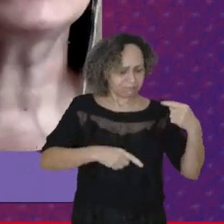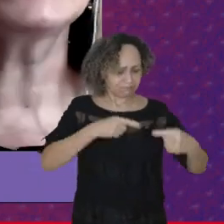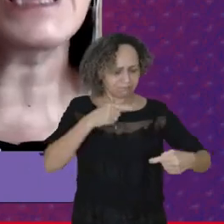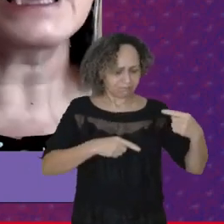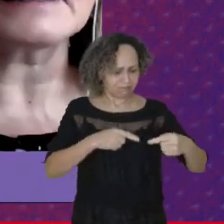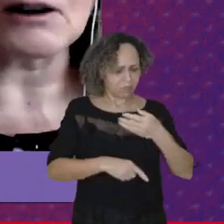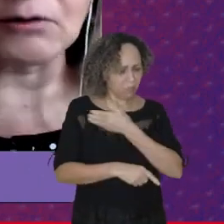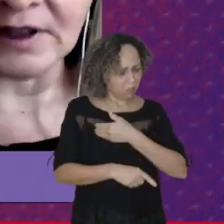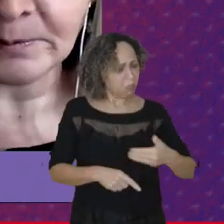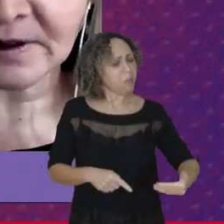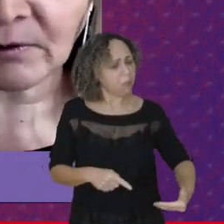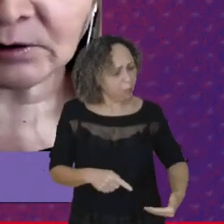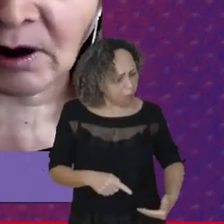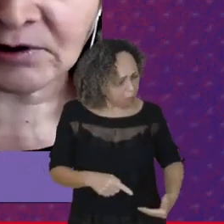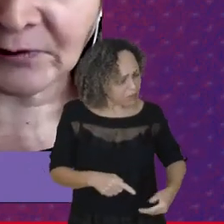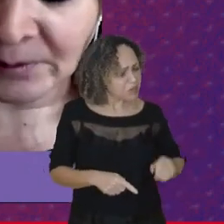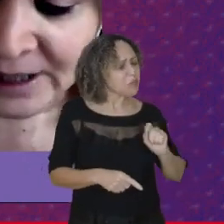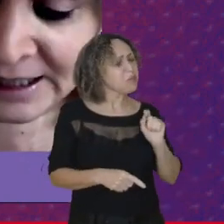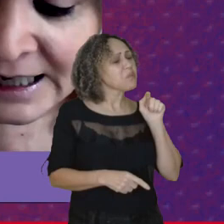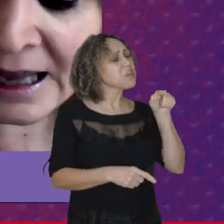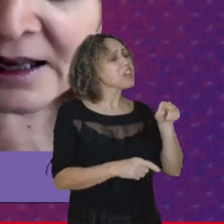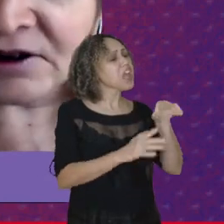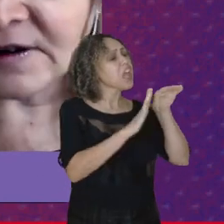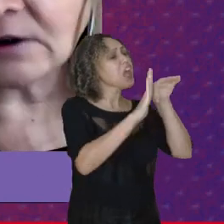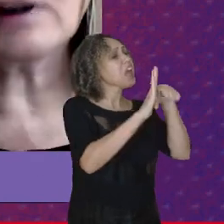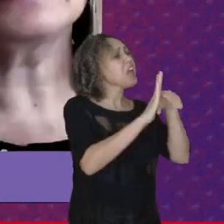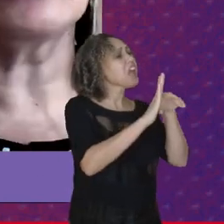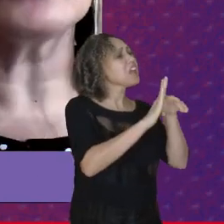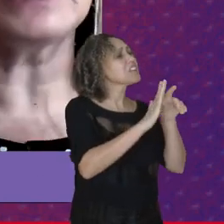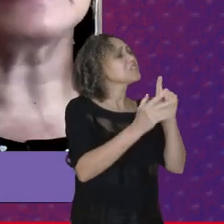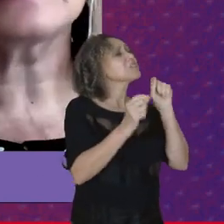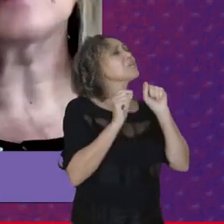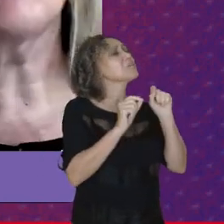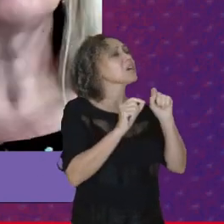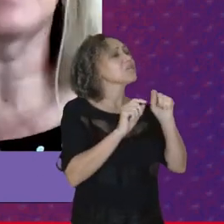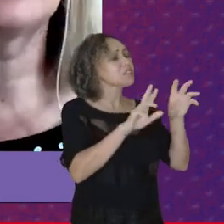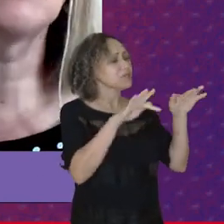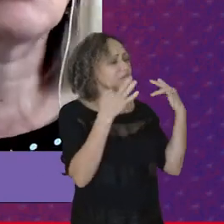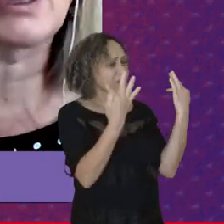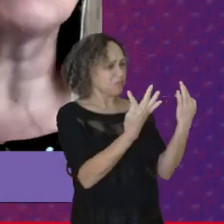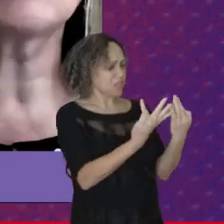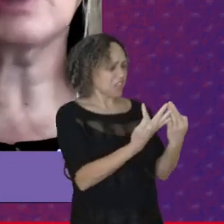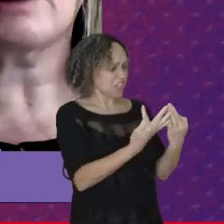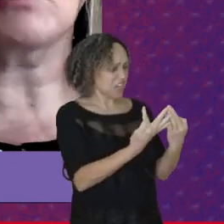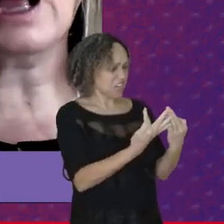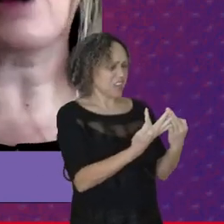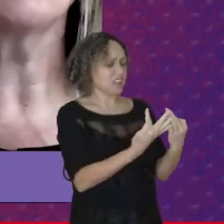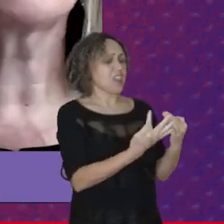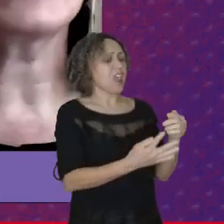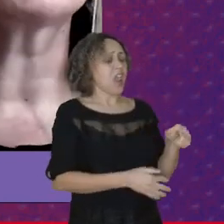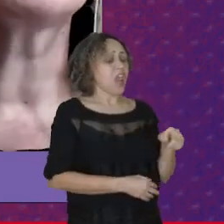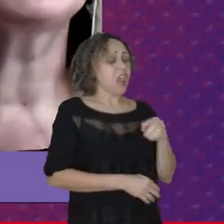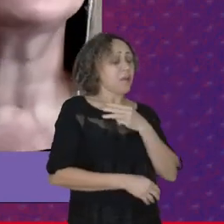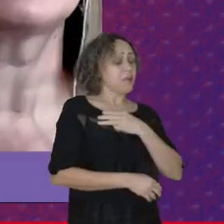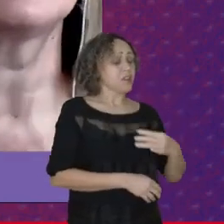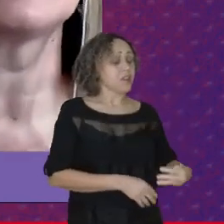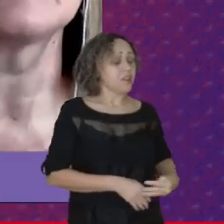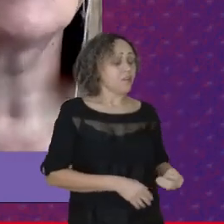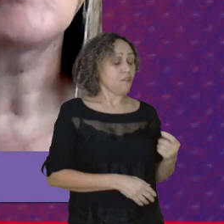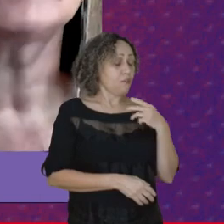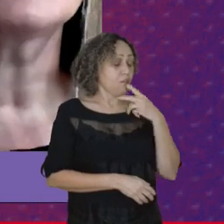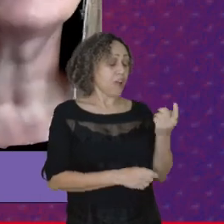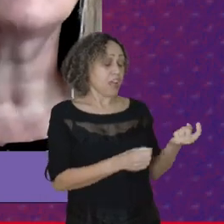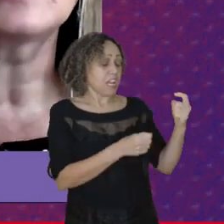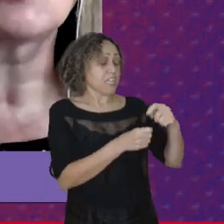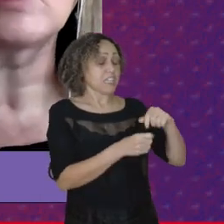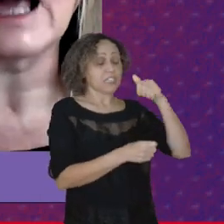atendam ao que é essa concepção atual de família, dizendo que, então, as mulheres têm que voltar ao lugar de